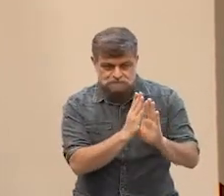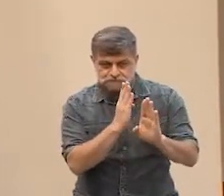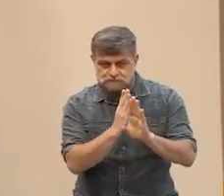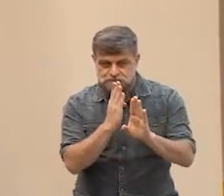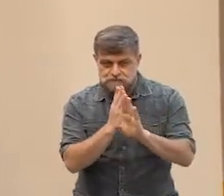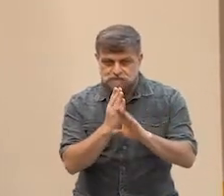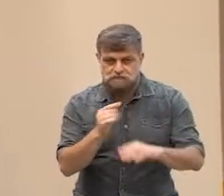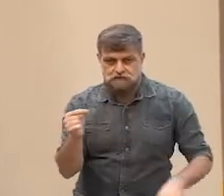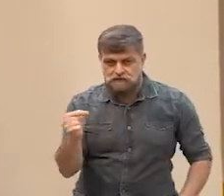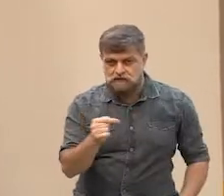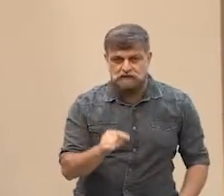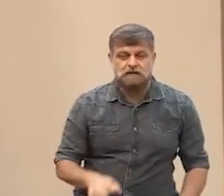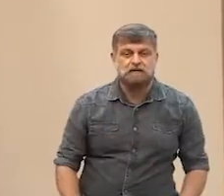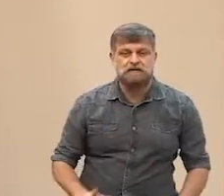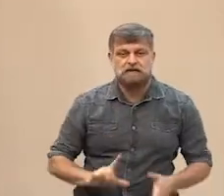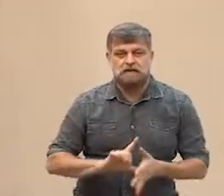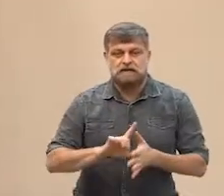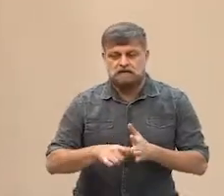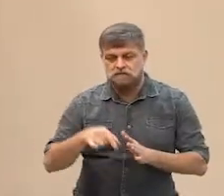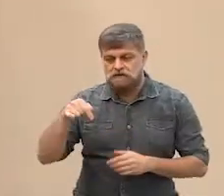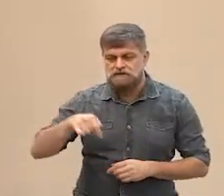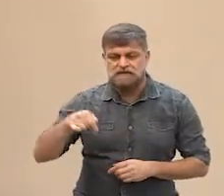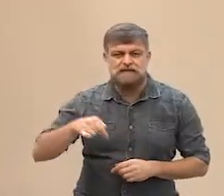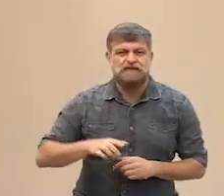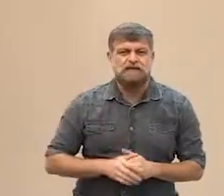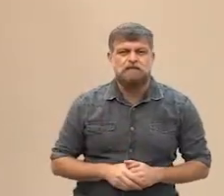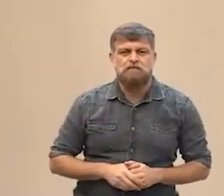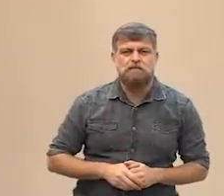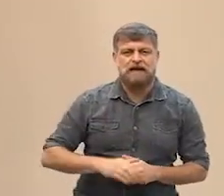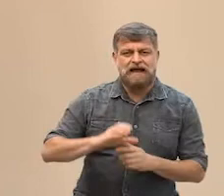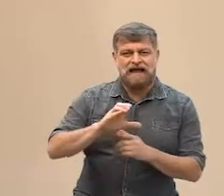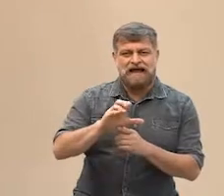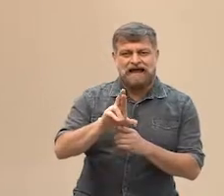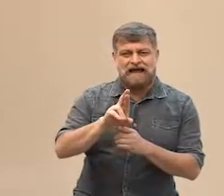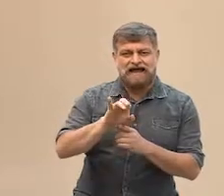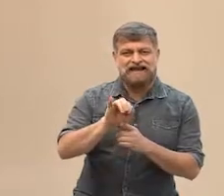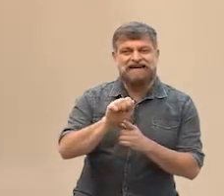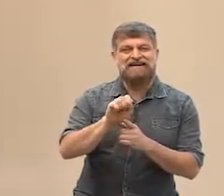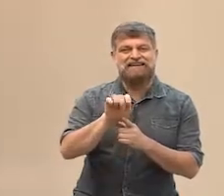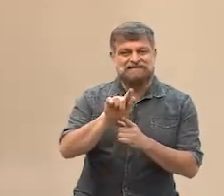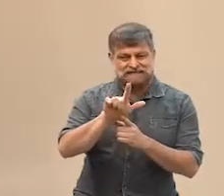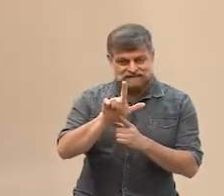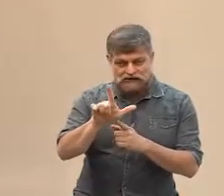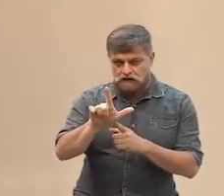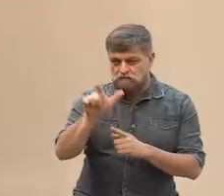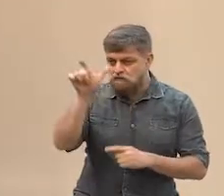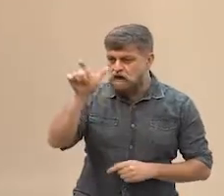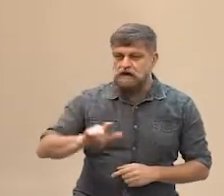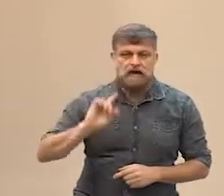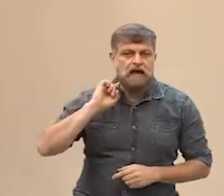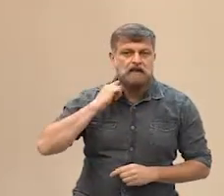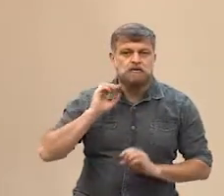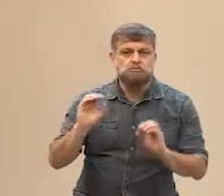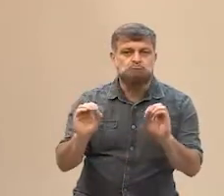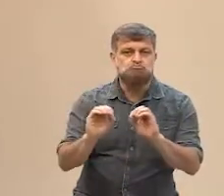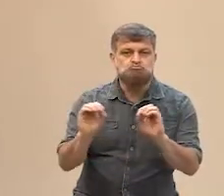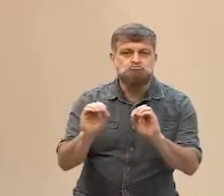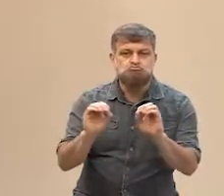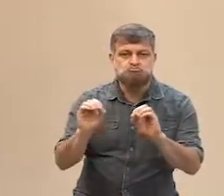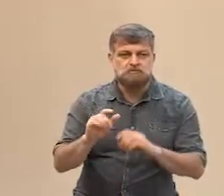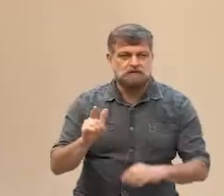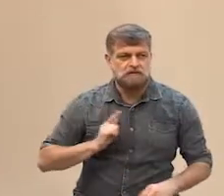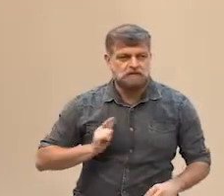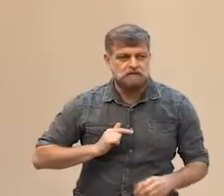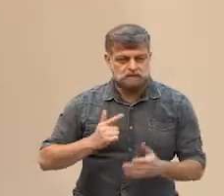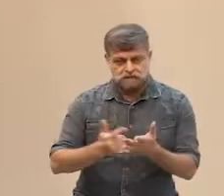Bea Johnson, depois uma brasileira chamada Cristal Muniz, que não geram mais lixo. E aí eu comprei